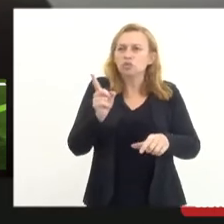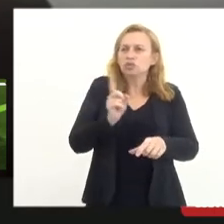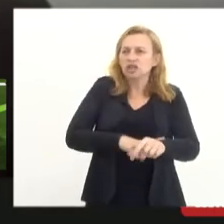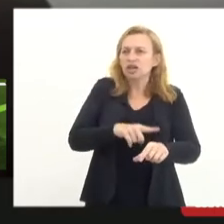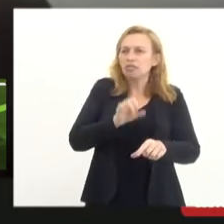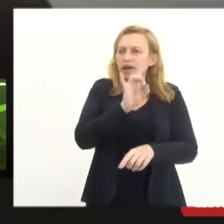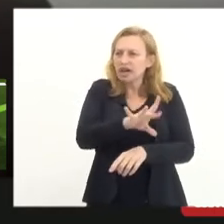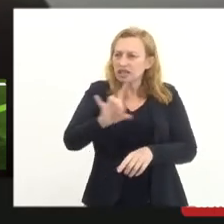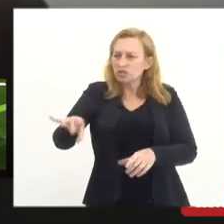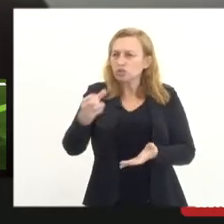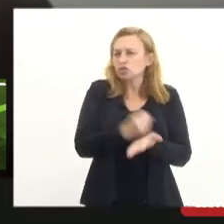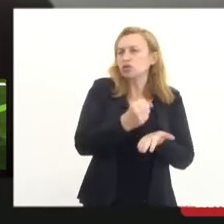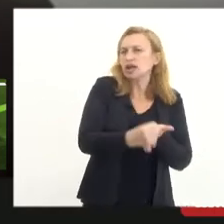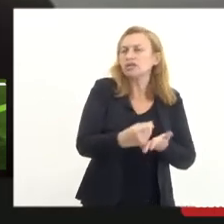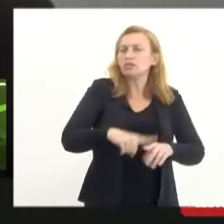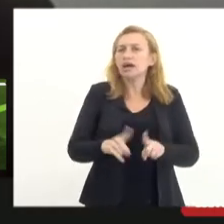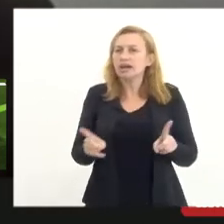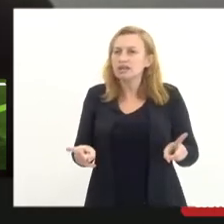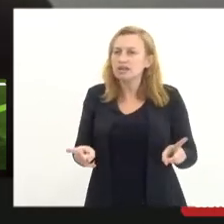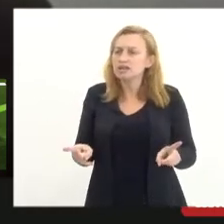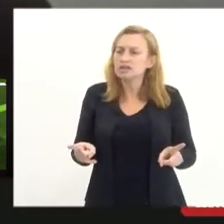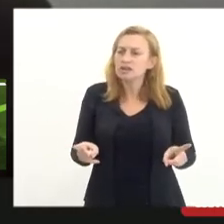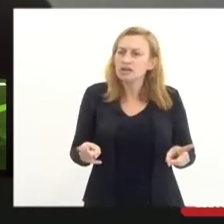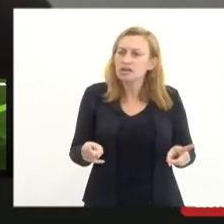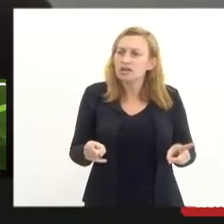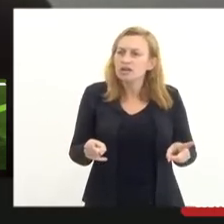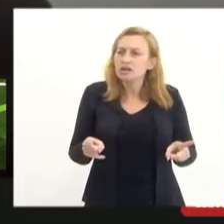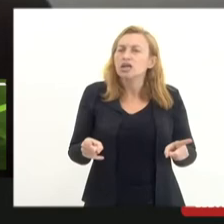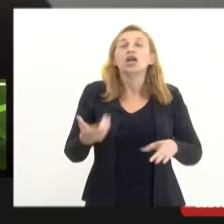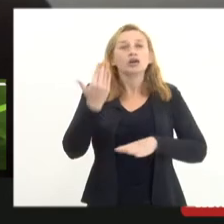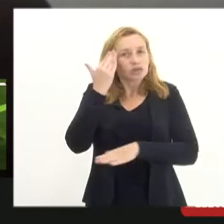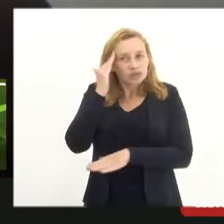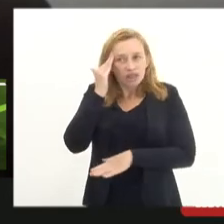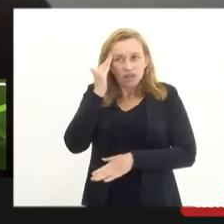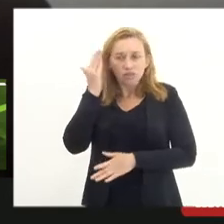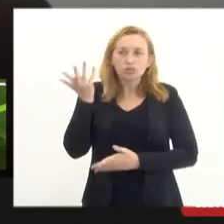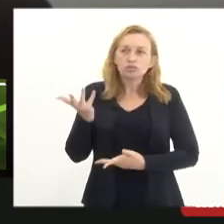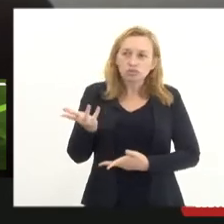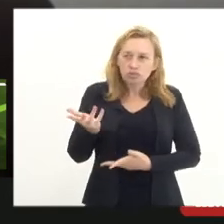cada um desses contratos, mas eu entendo que